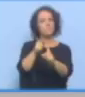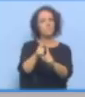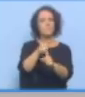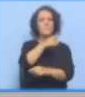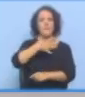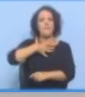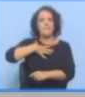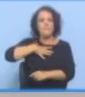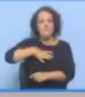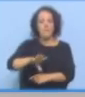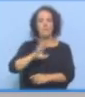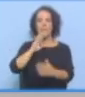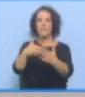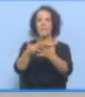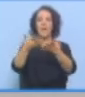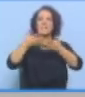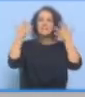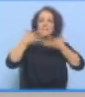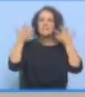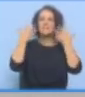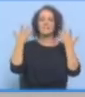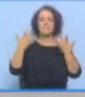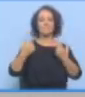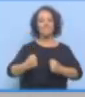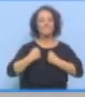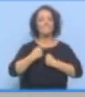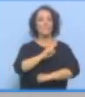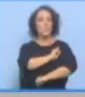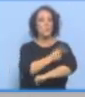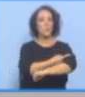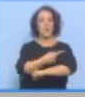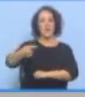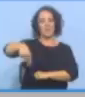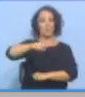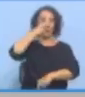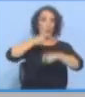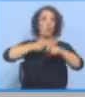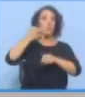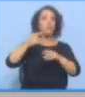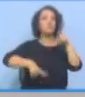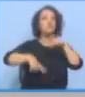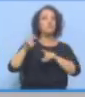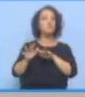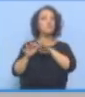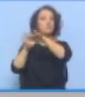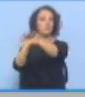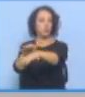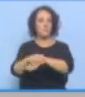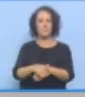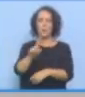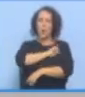instalar, incutir ânimo, coragem a este povo exilado. Tende coragem,